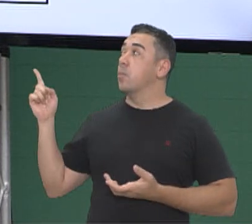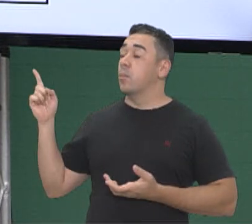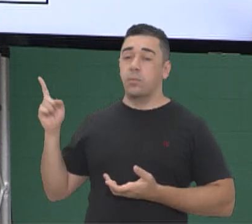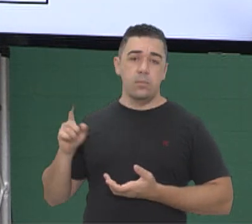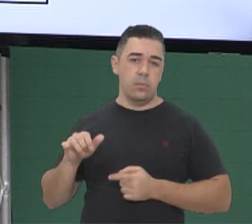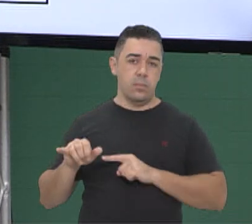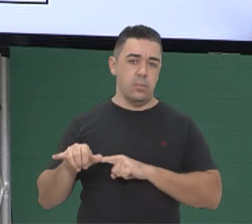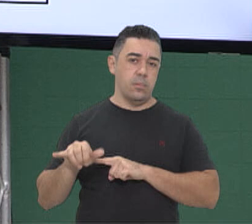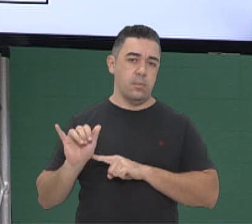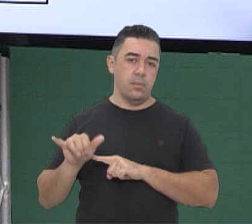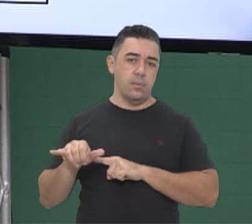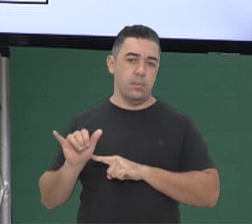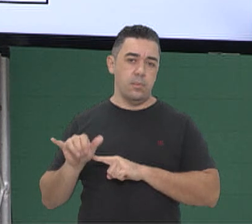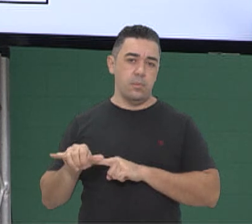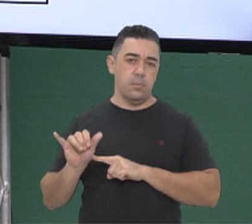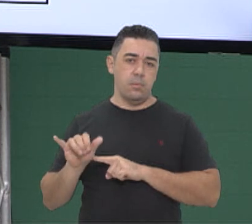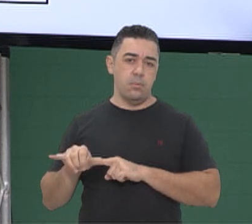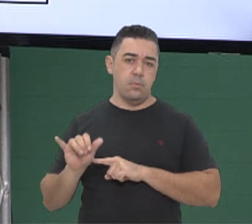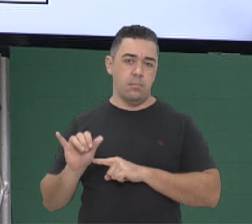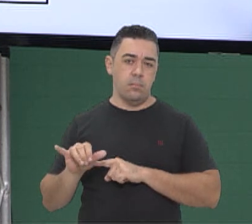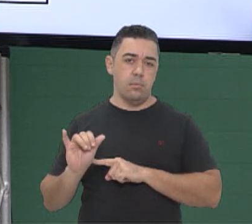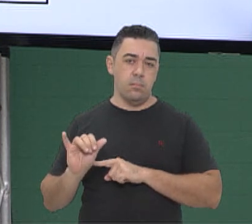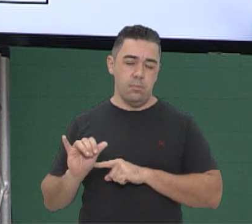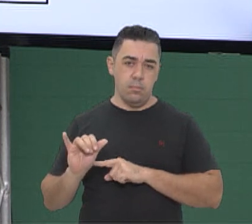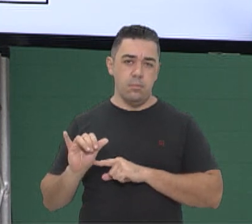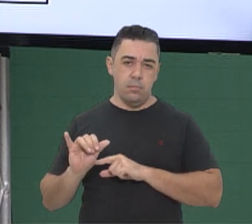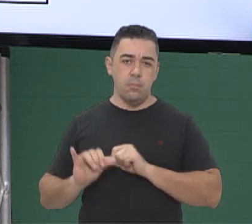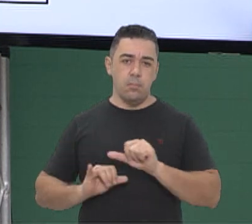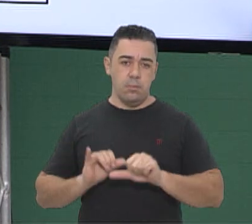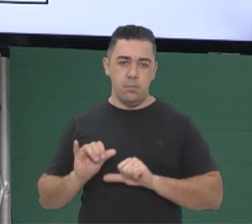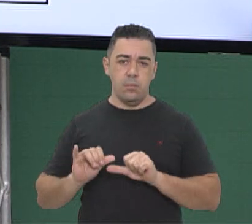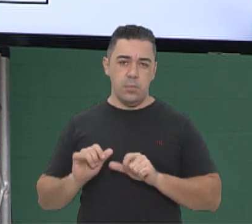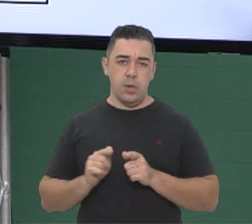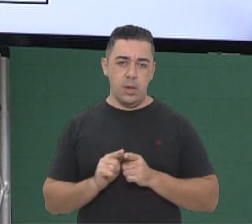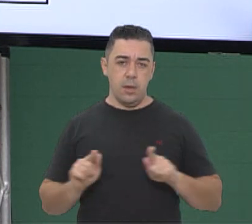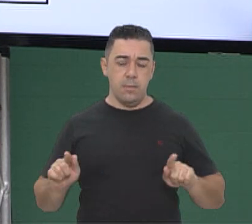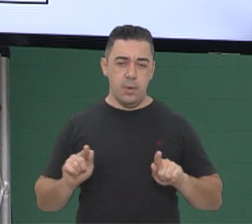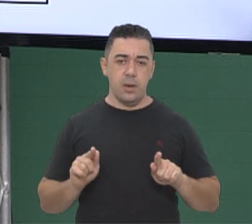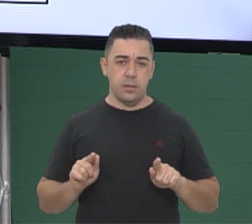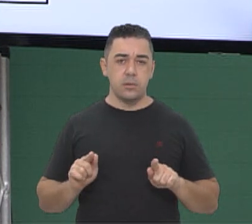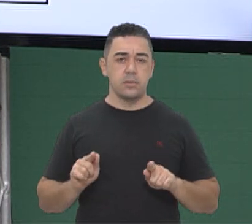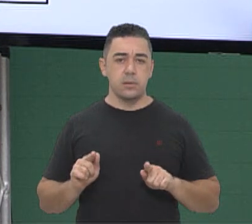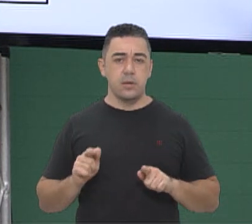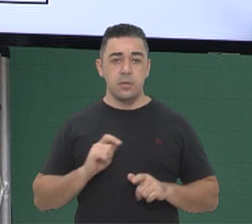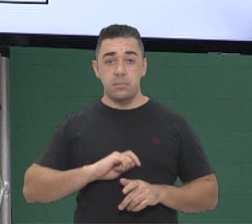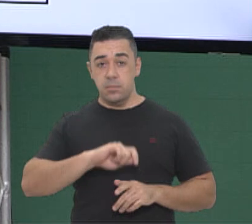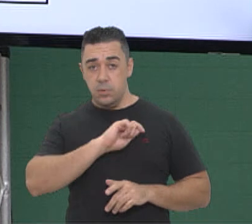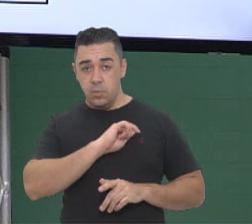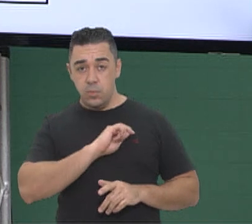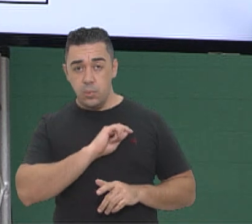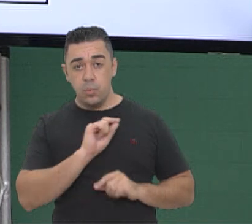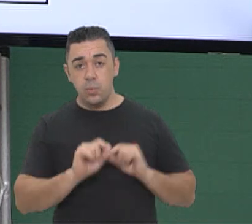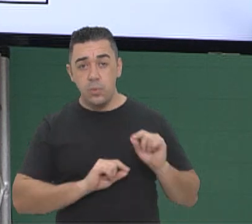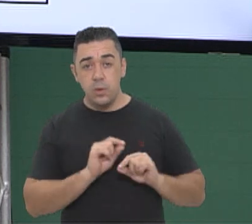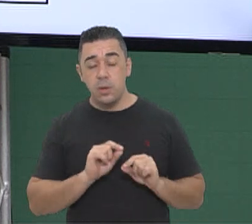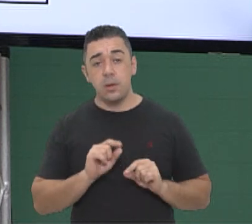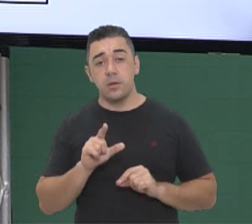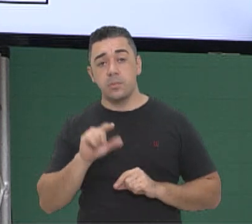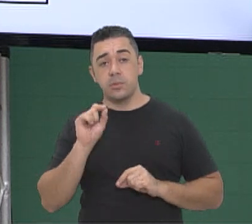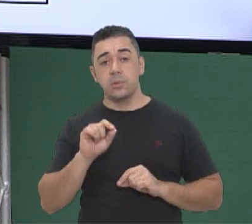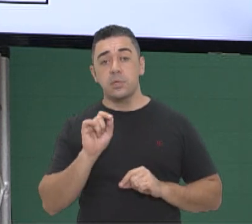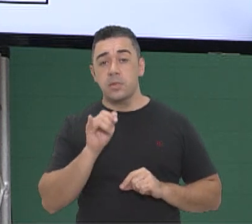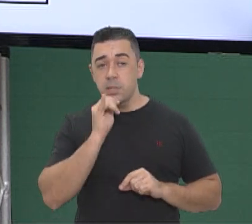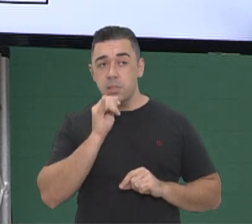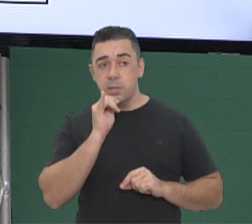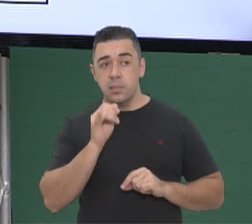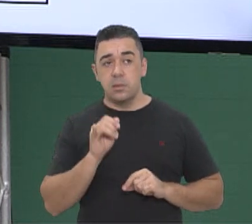com Y, ou com a reforma que nós tivemos na gramática da língua espanhola não faz muito tempo. A opção agora é pelo